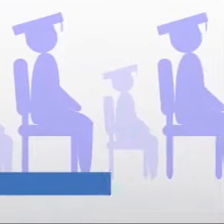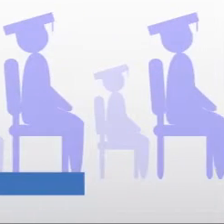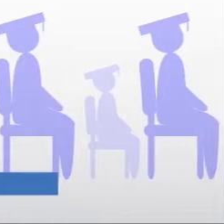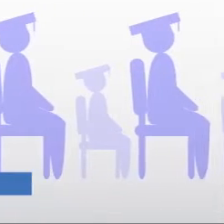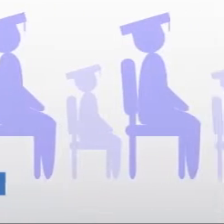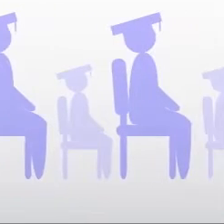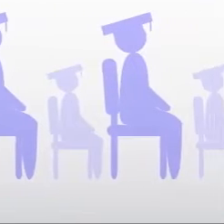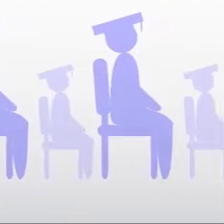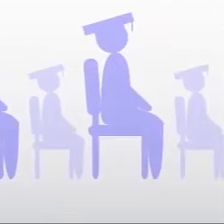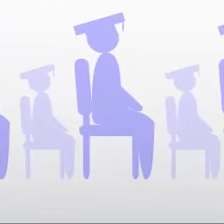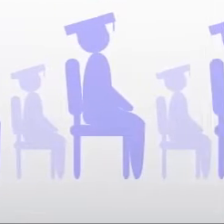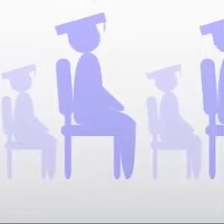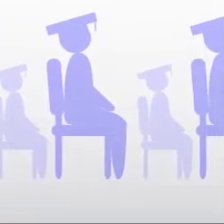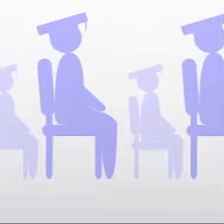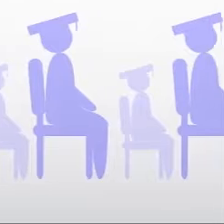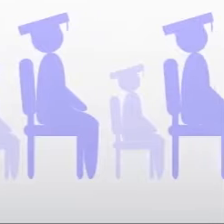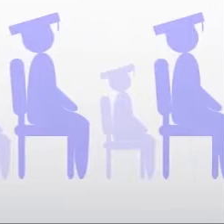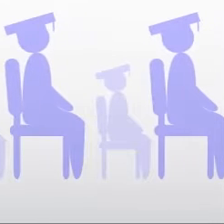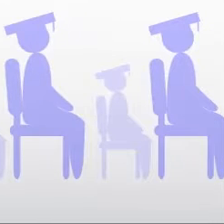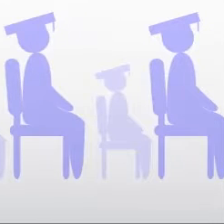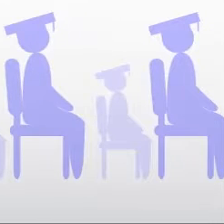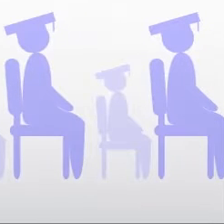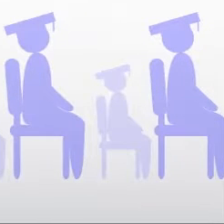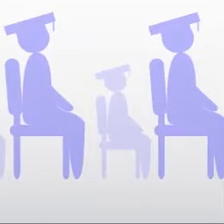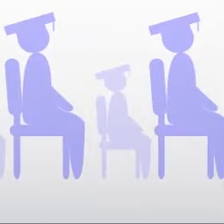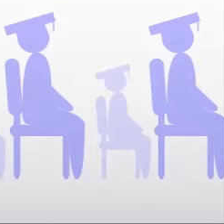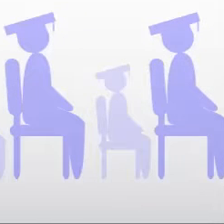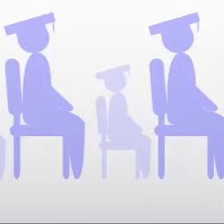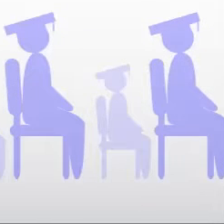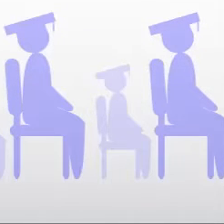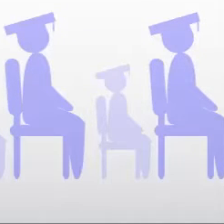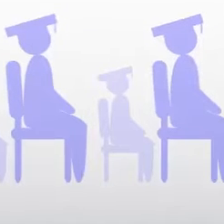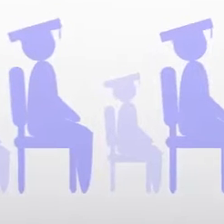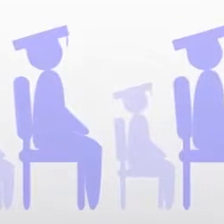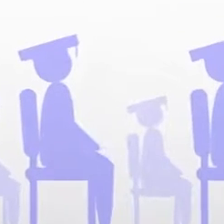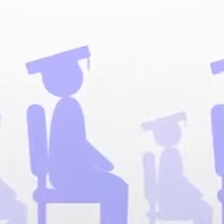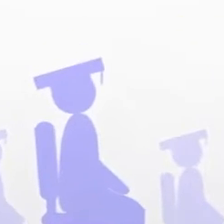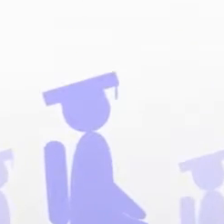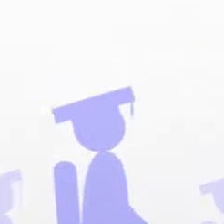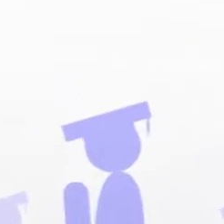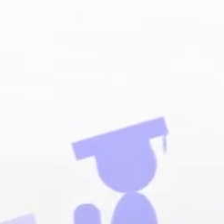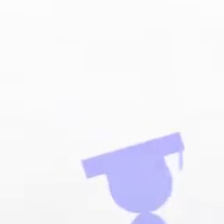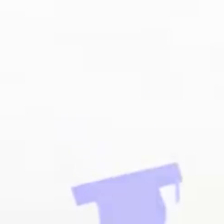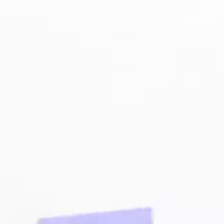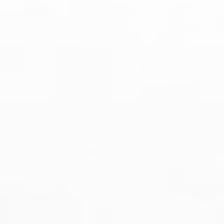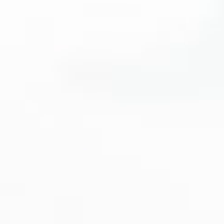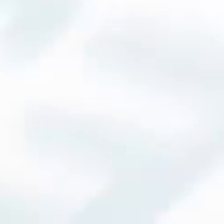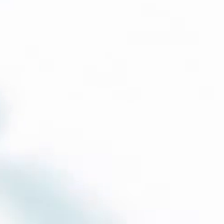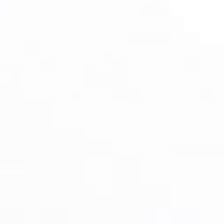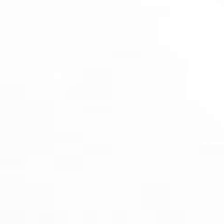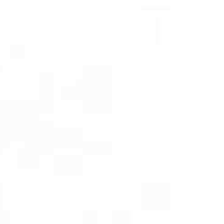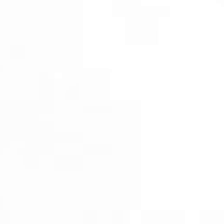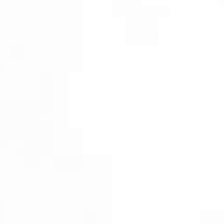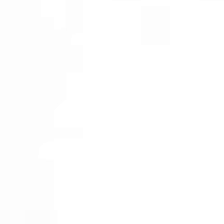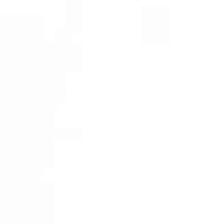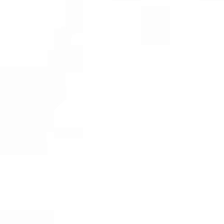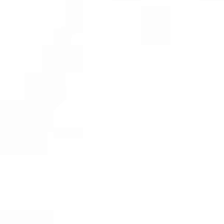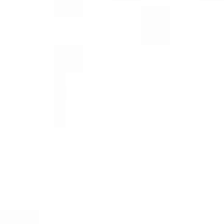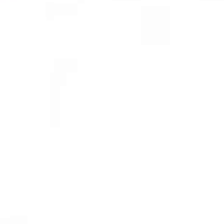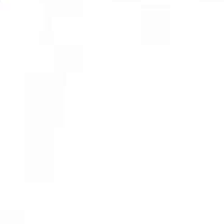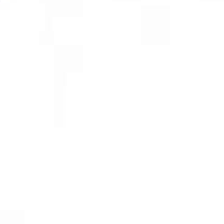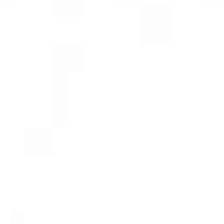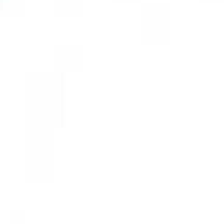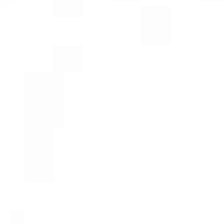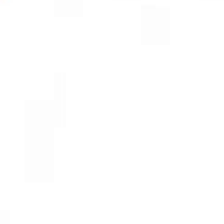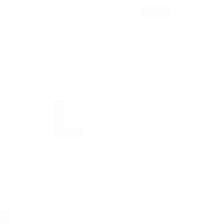para cima. Uma sequência de imagens aparecem onde o boneco passa por etapas e chega à formatura.